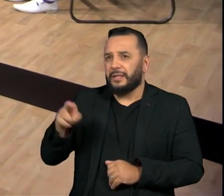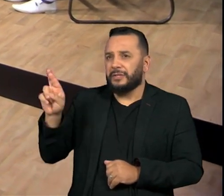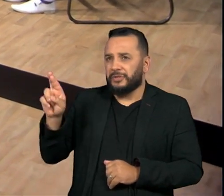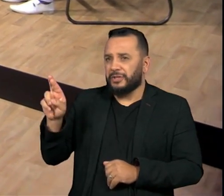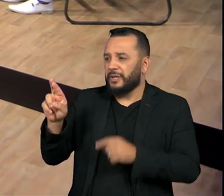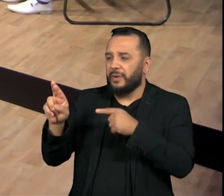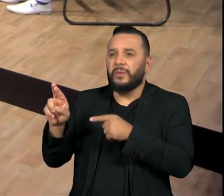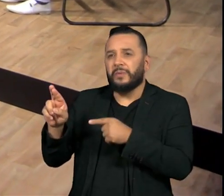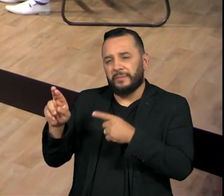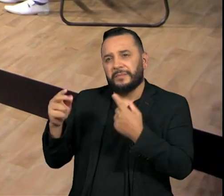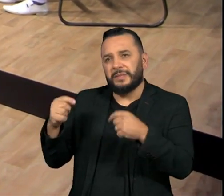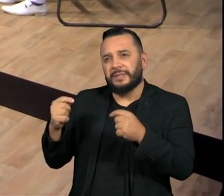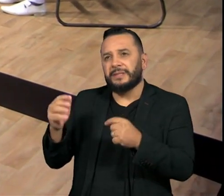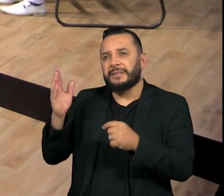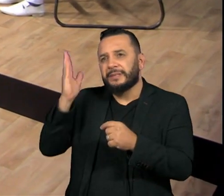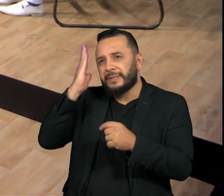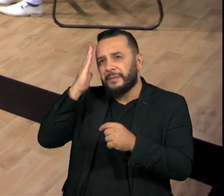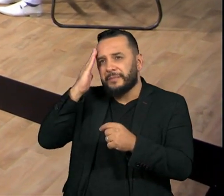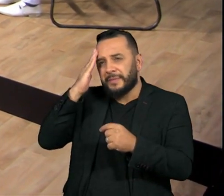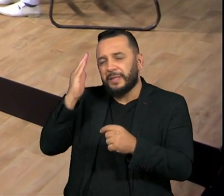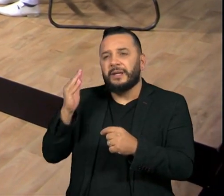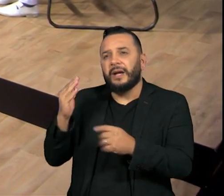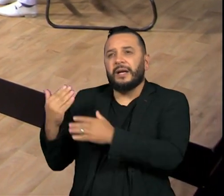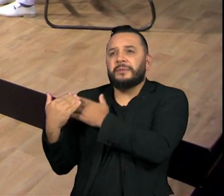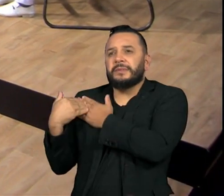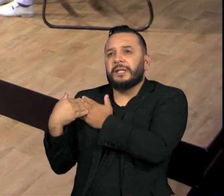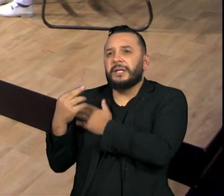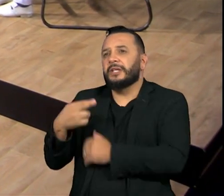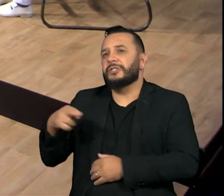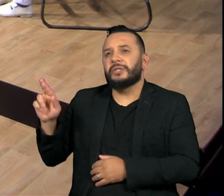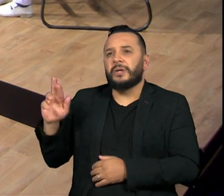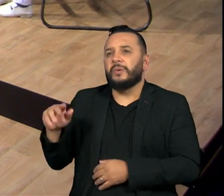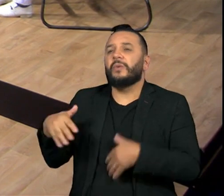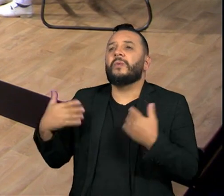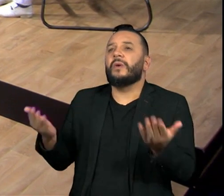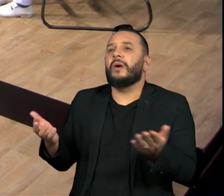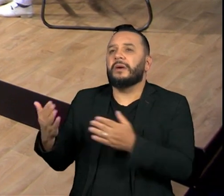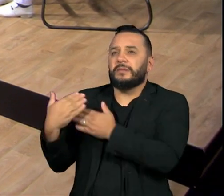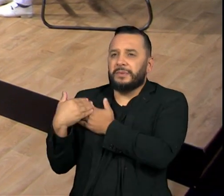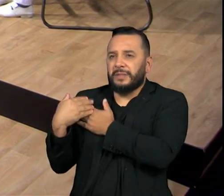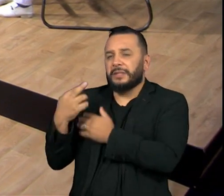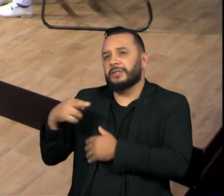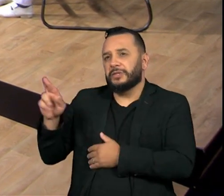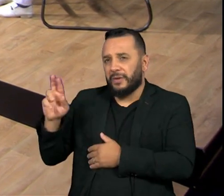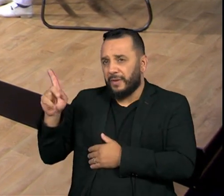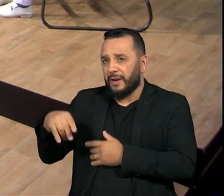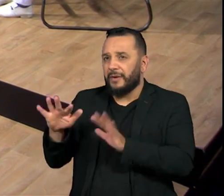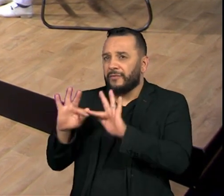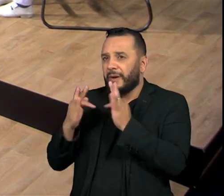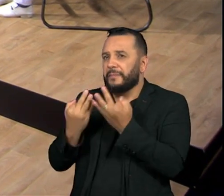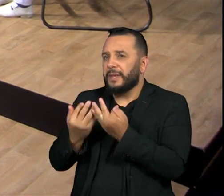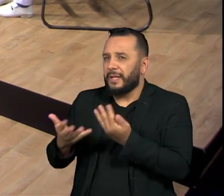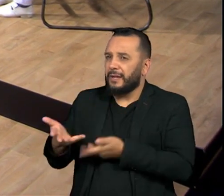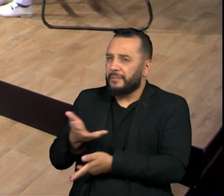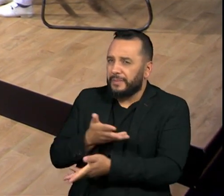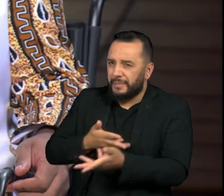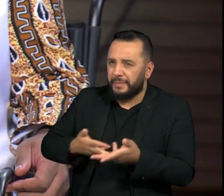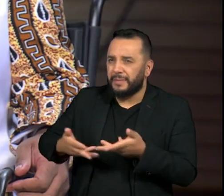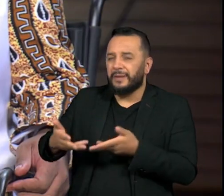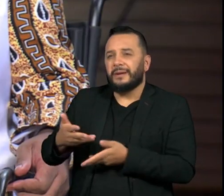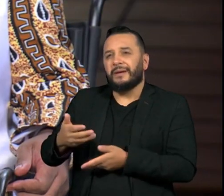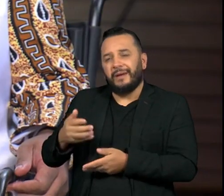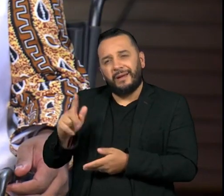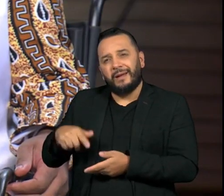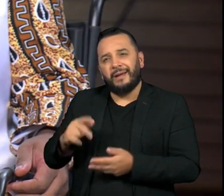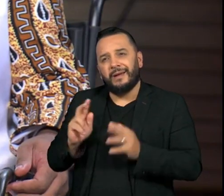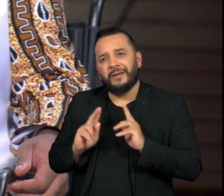seu lugar. Qual é o papel da religião? O papel da religião é harmonia familiar, é